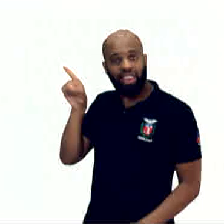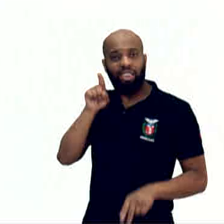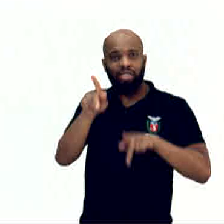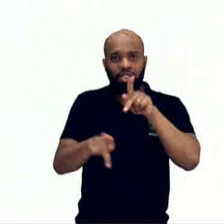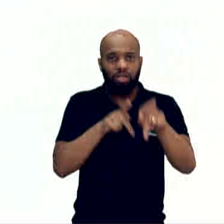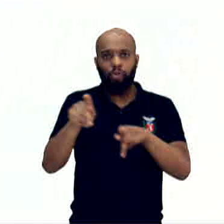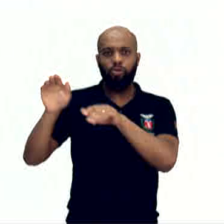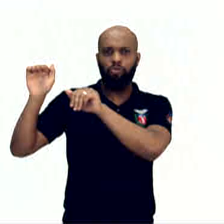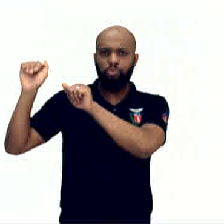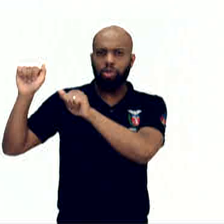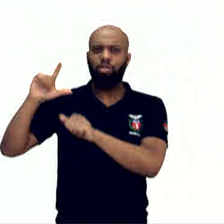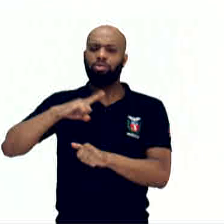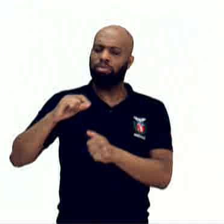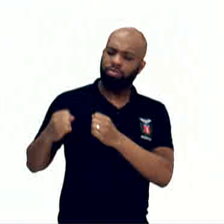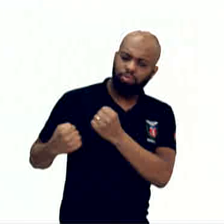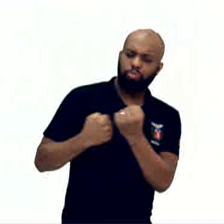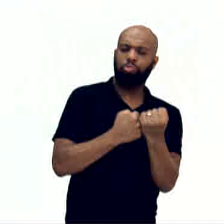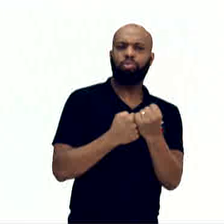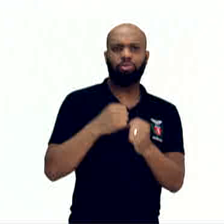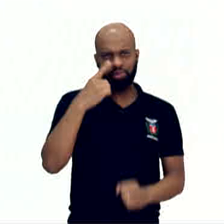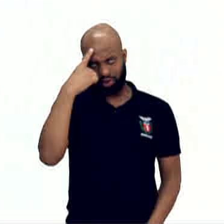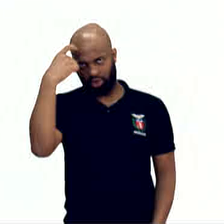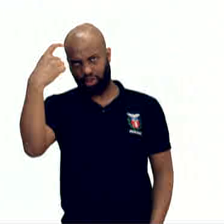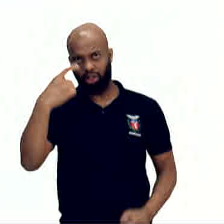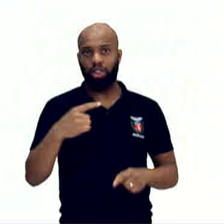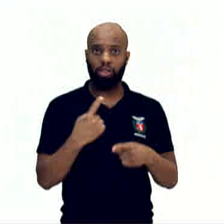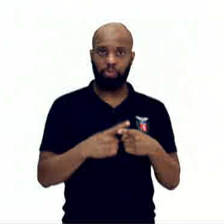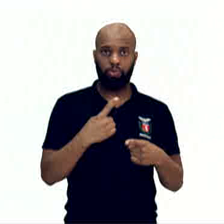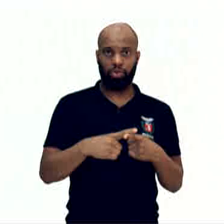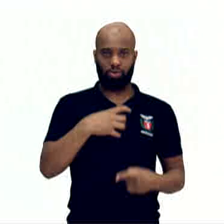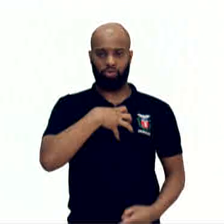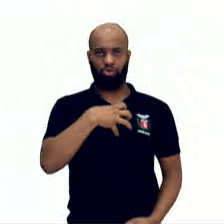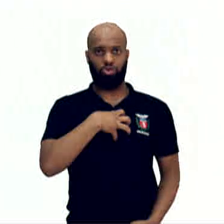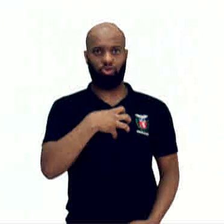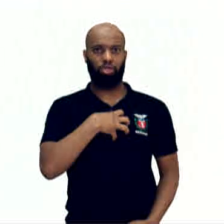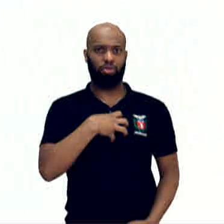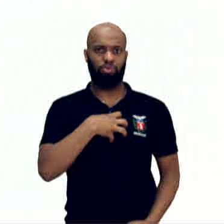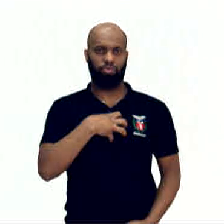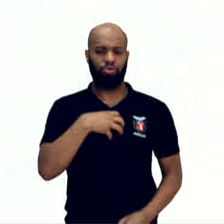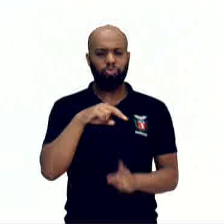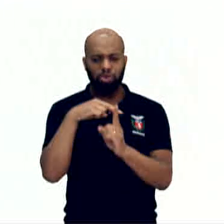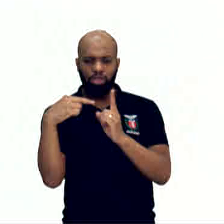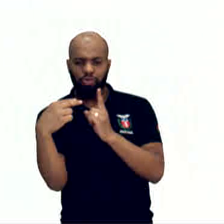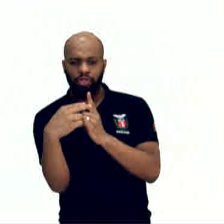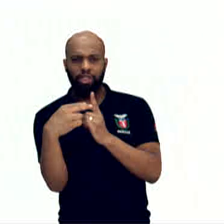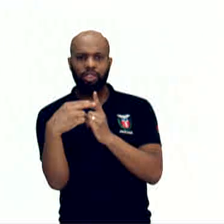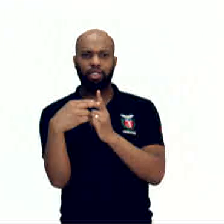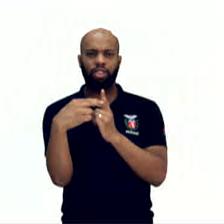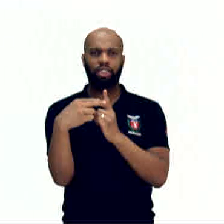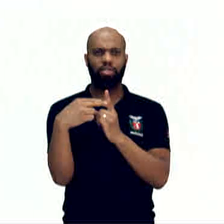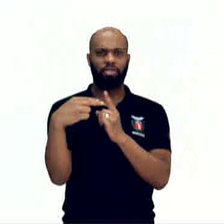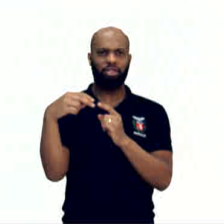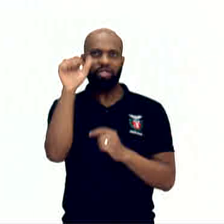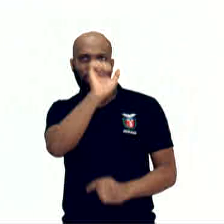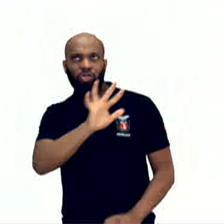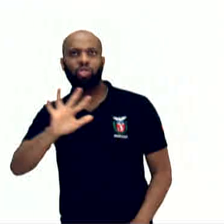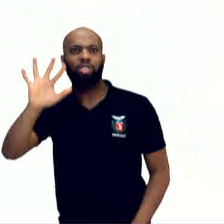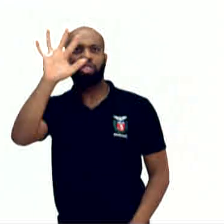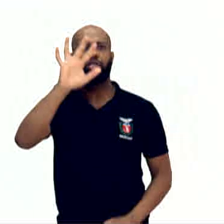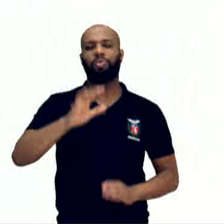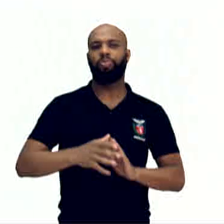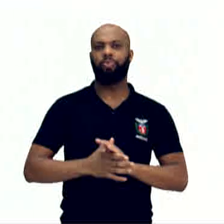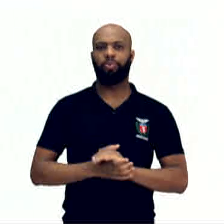essa ideia, é explicável desde o ponto de vista de orgulho nacional. Hablamos castelhano,